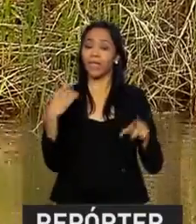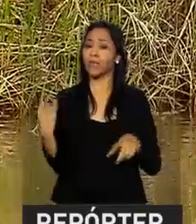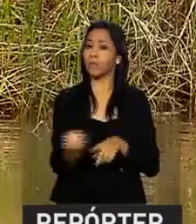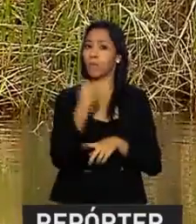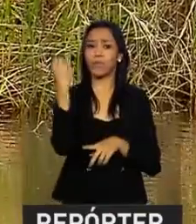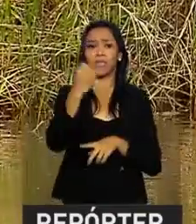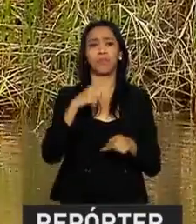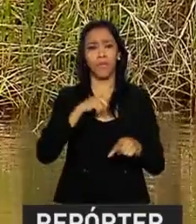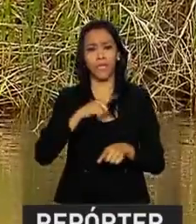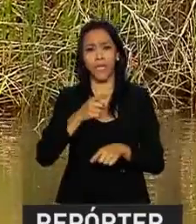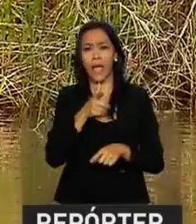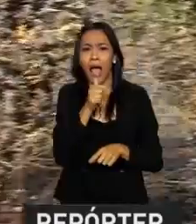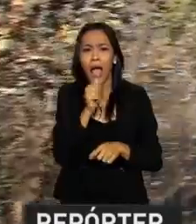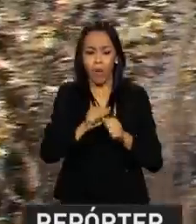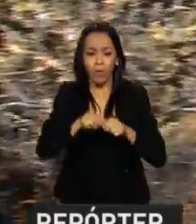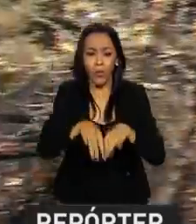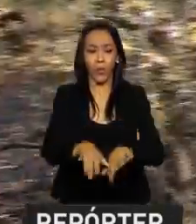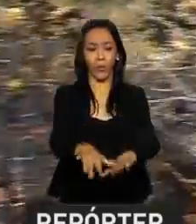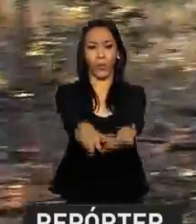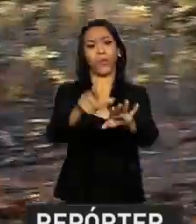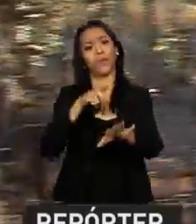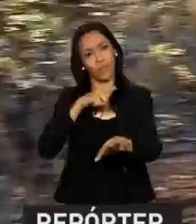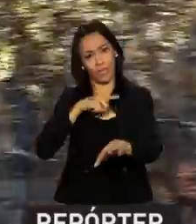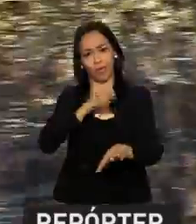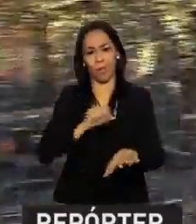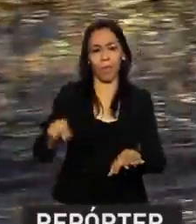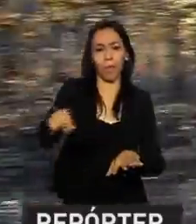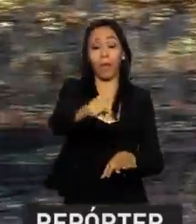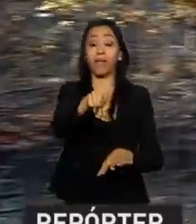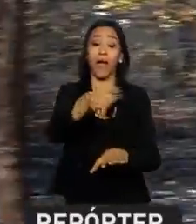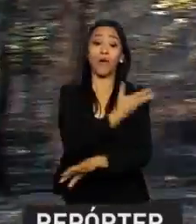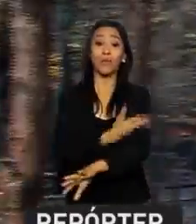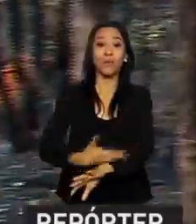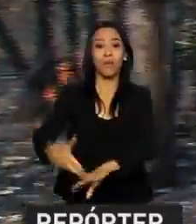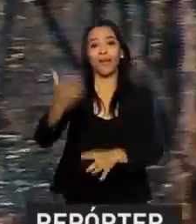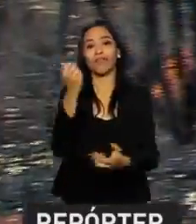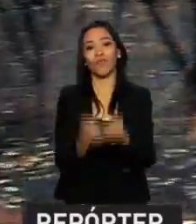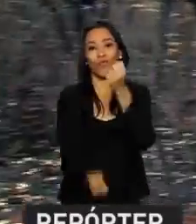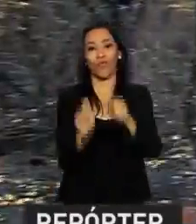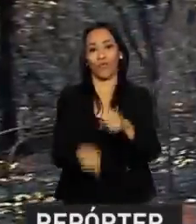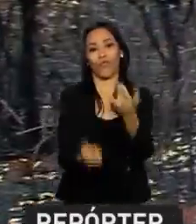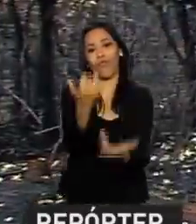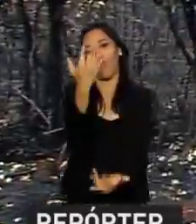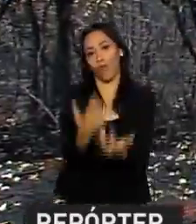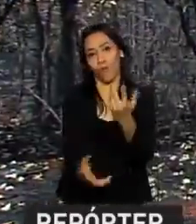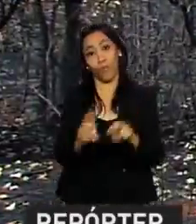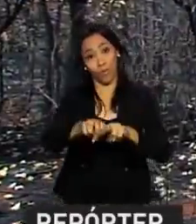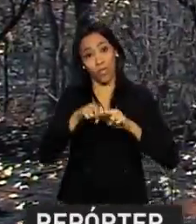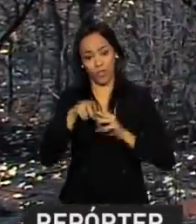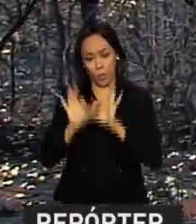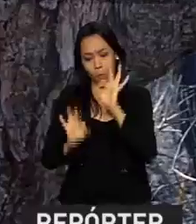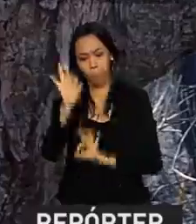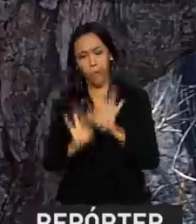pela grande presença de nascentes, o ecossistema está, de certa forma, acostumado com o fogo. Por isso, o plano de ação para